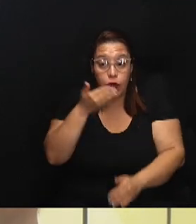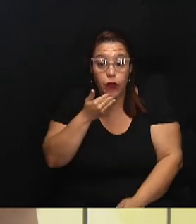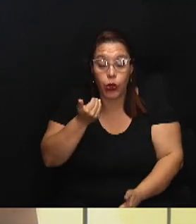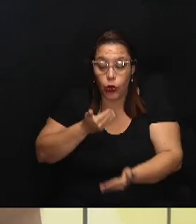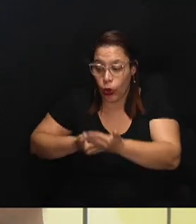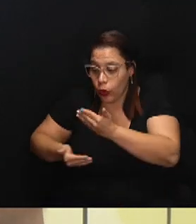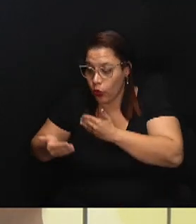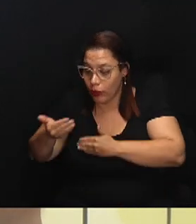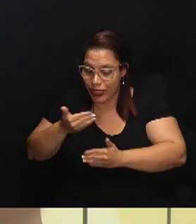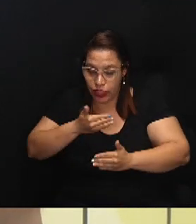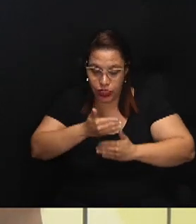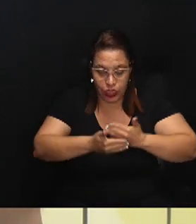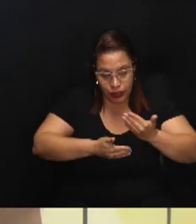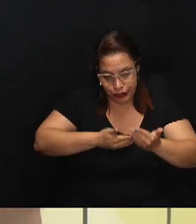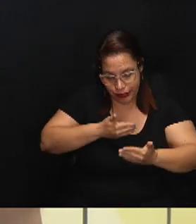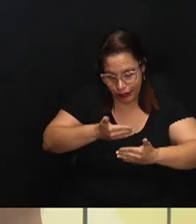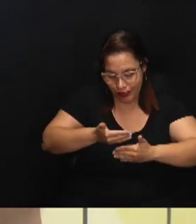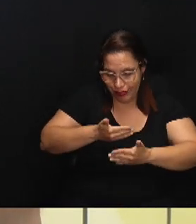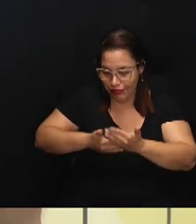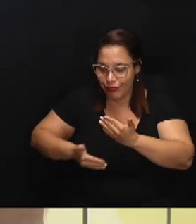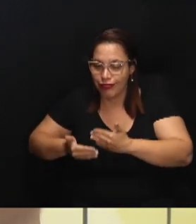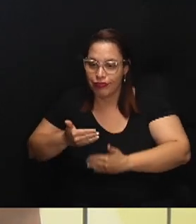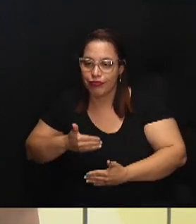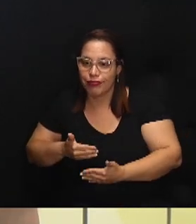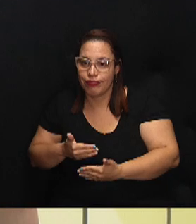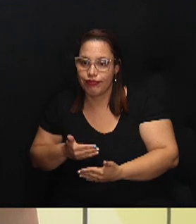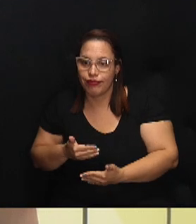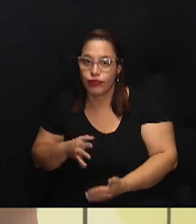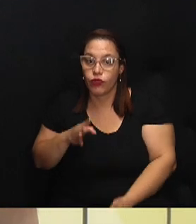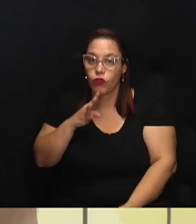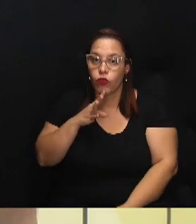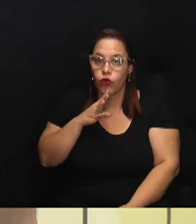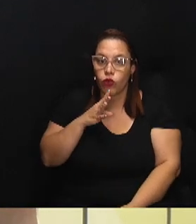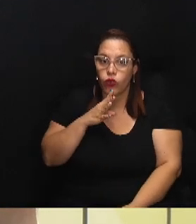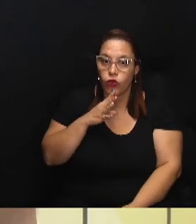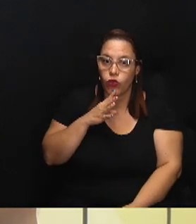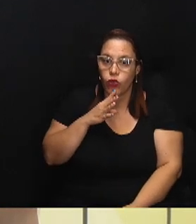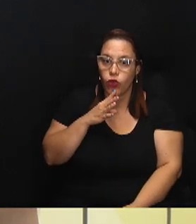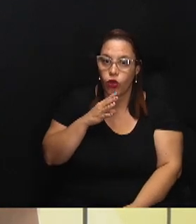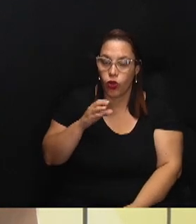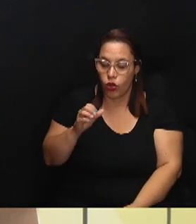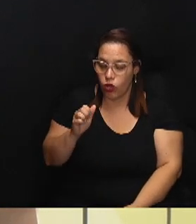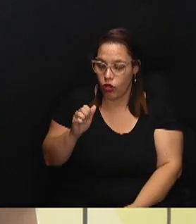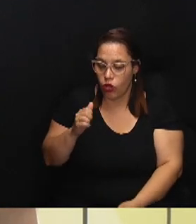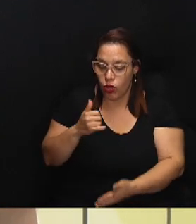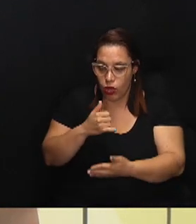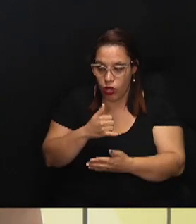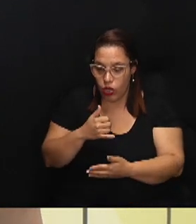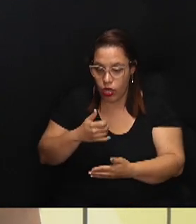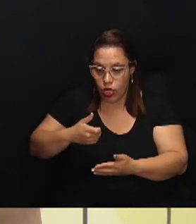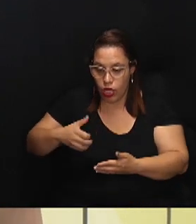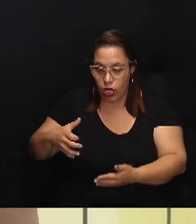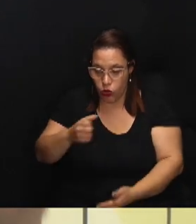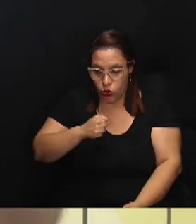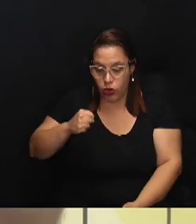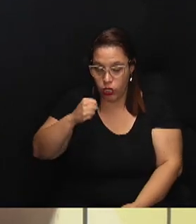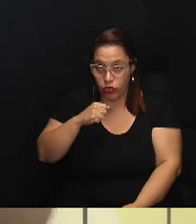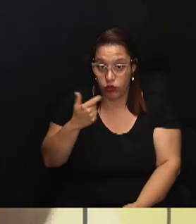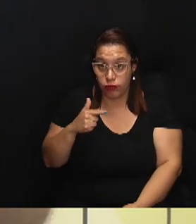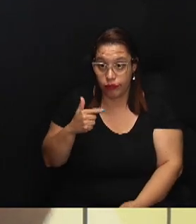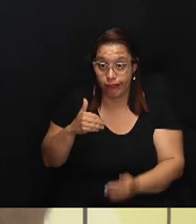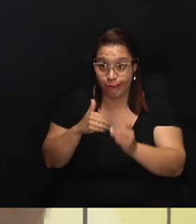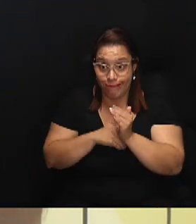Realmente, né? Sem dúvida. Não sei se vocês conhecem a história dos Alcoólicos Anônimos, né? Mas era um alcoólatra, né? Que não